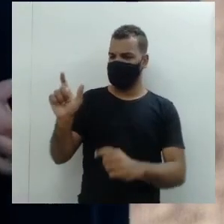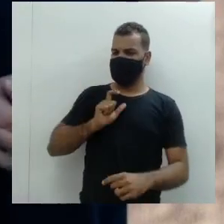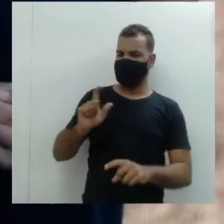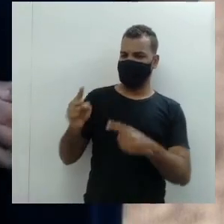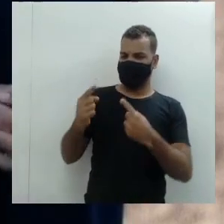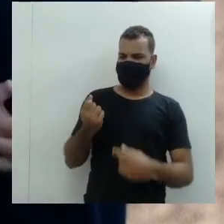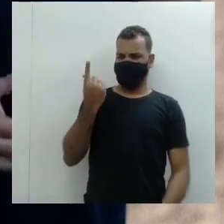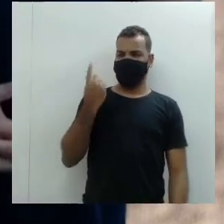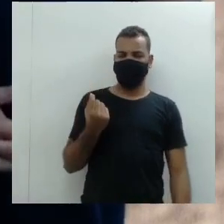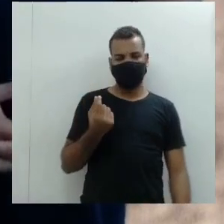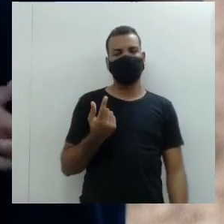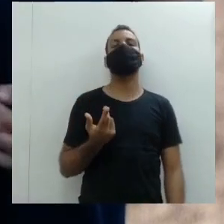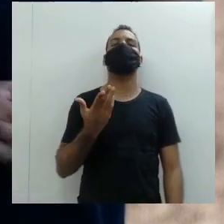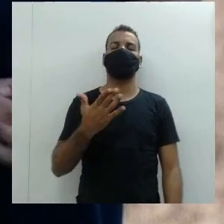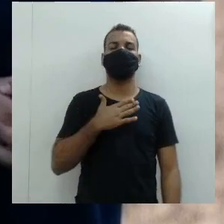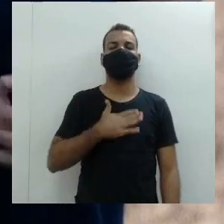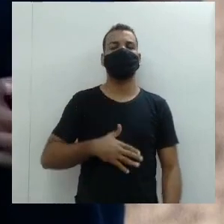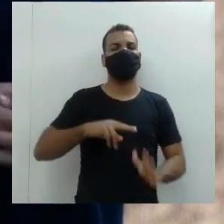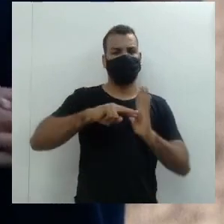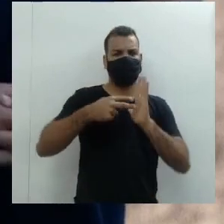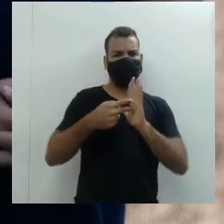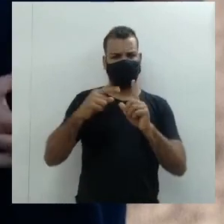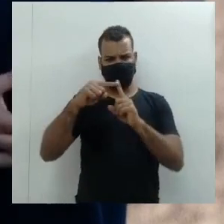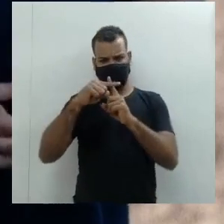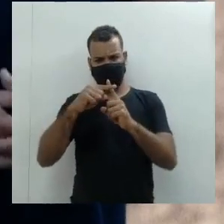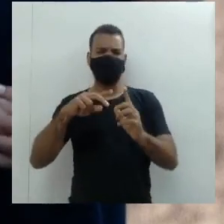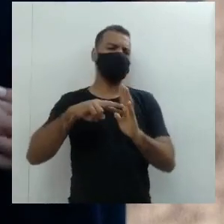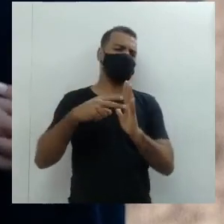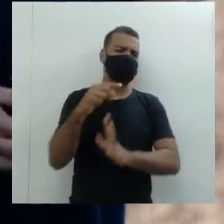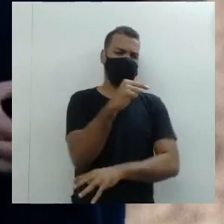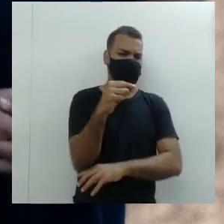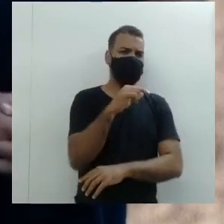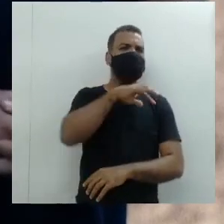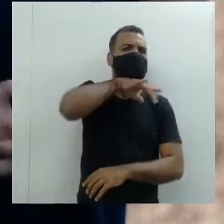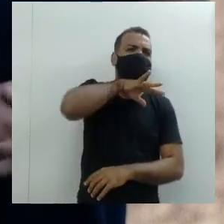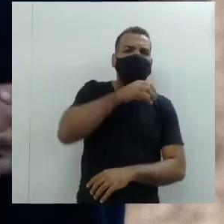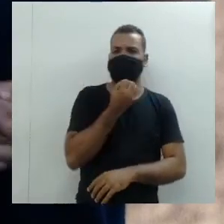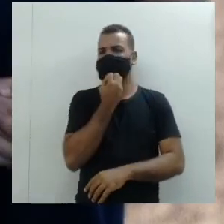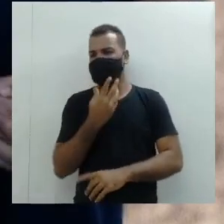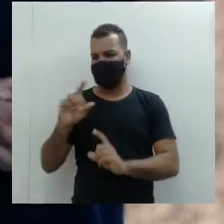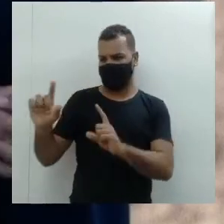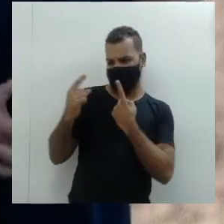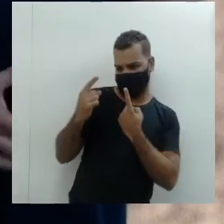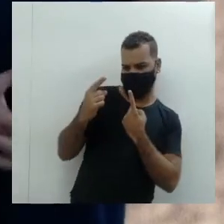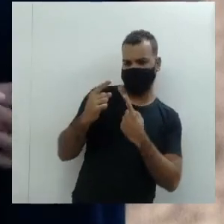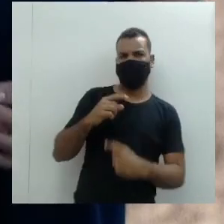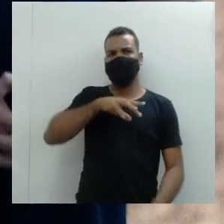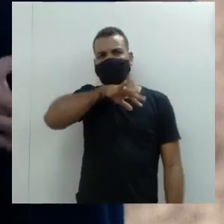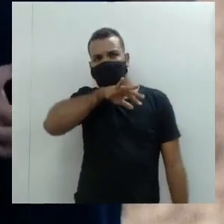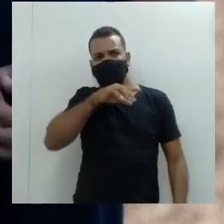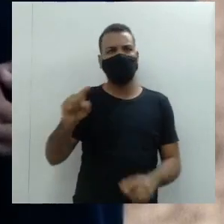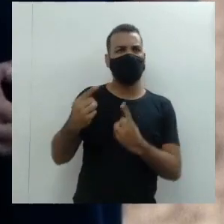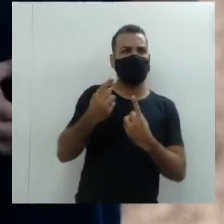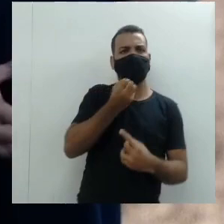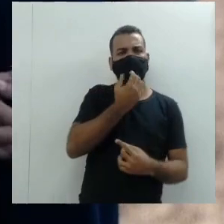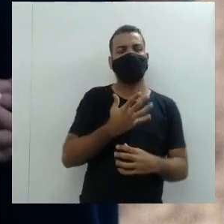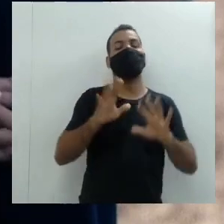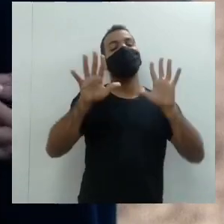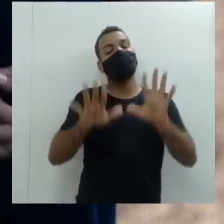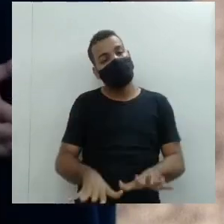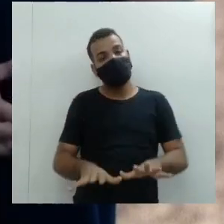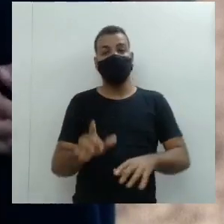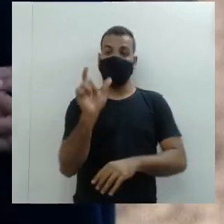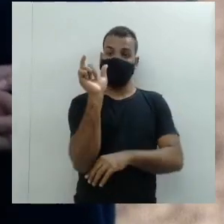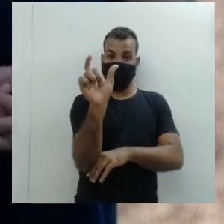que é crítica? Sentido positivo ou no sentido negativo? Lembrar que é comum a gente imaginar que a